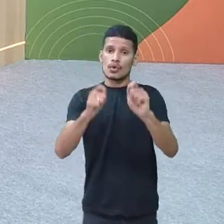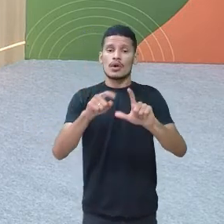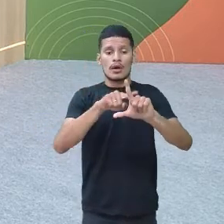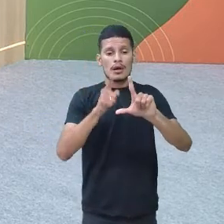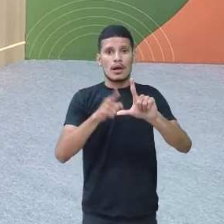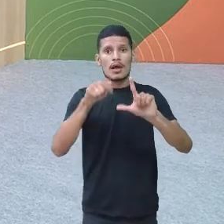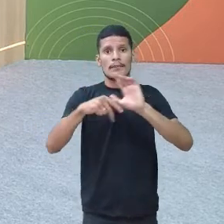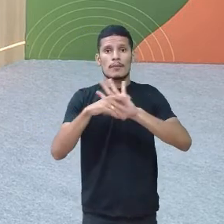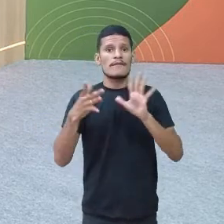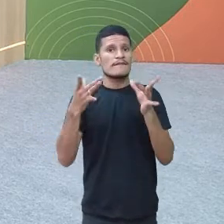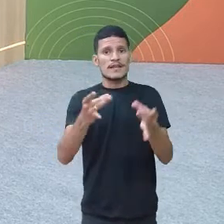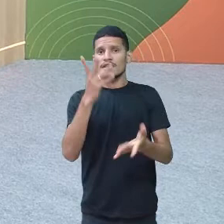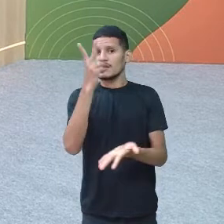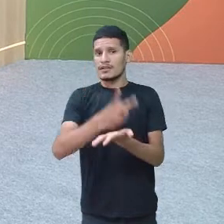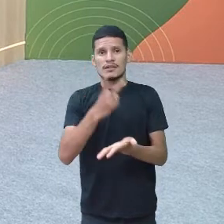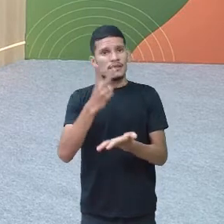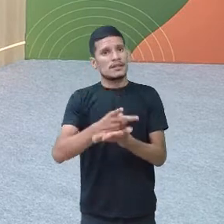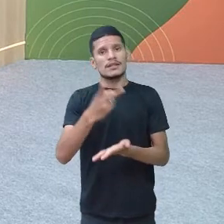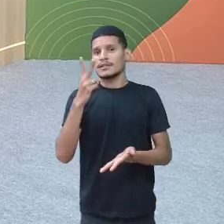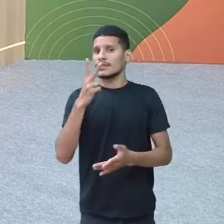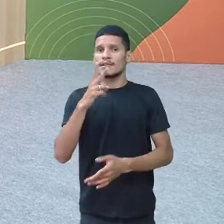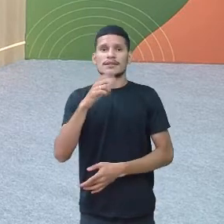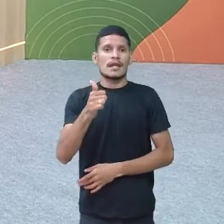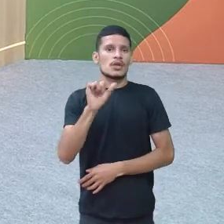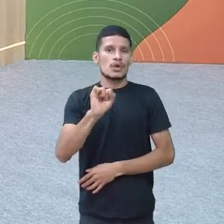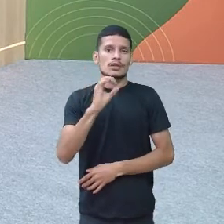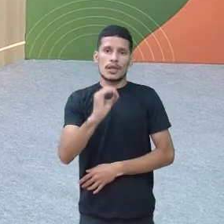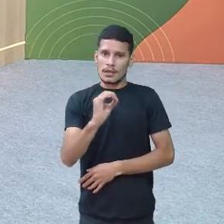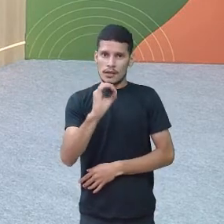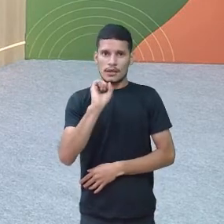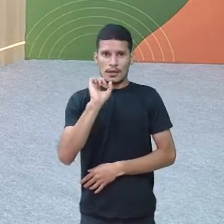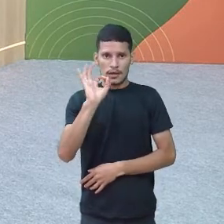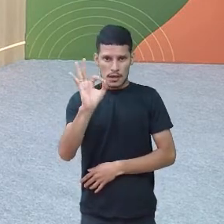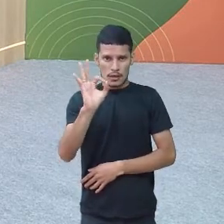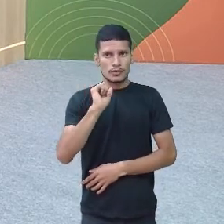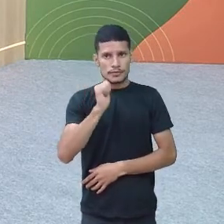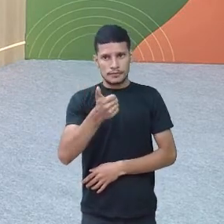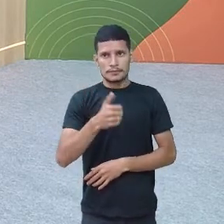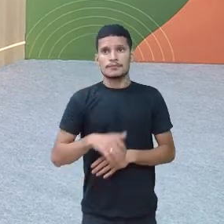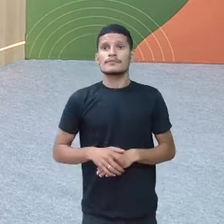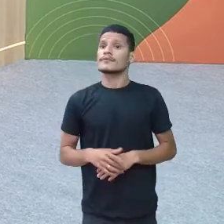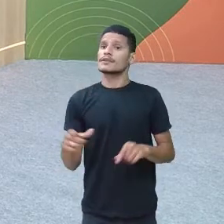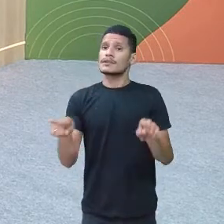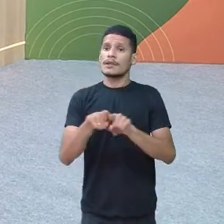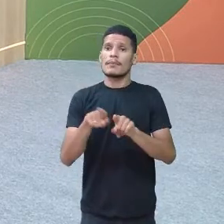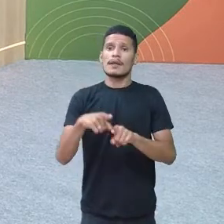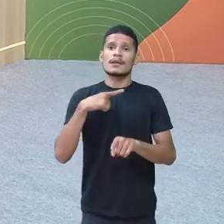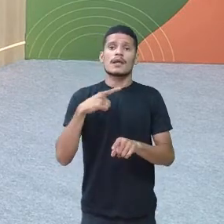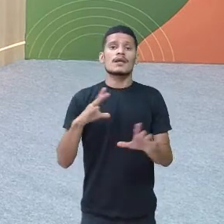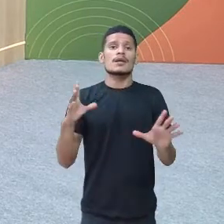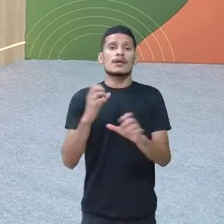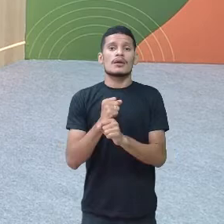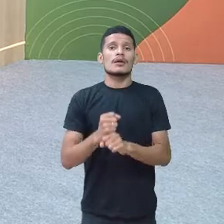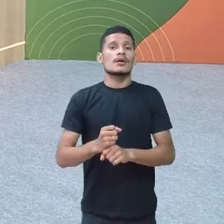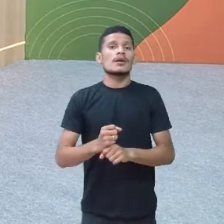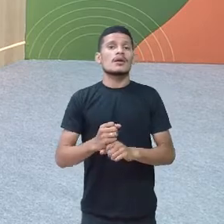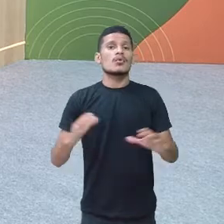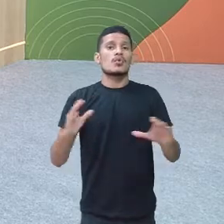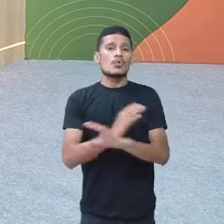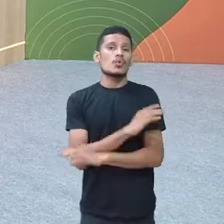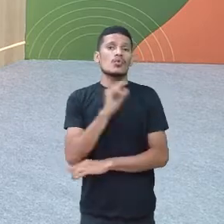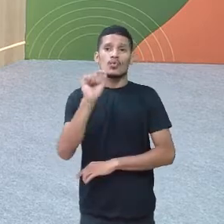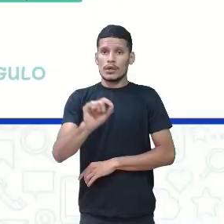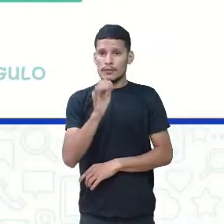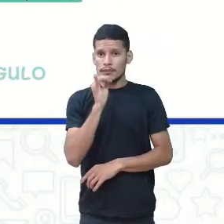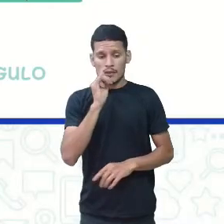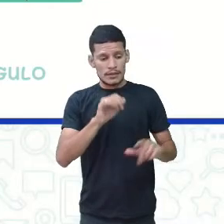ela é fixa. Tem que dar sempre 180, tá certo? E aí a gente tem essa conclusão, ó. No